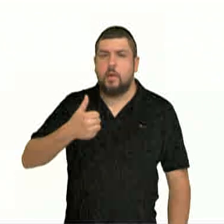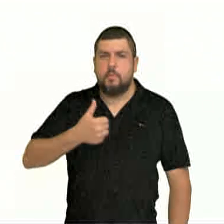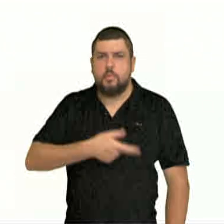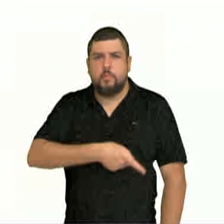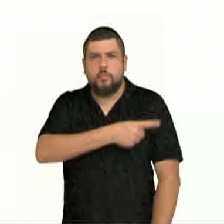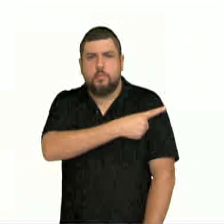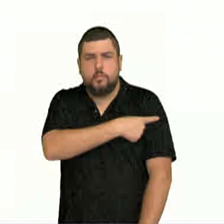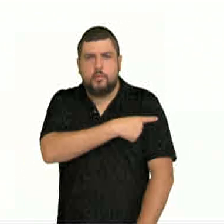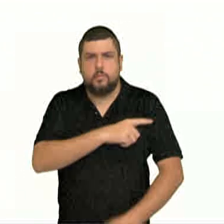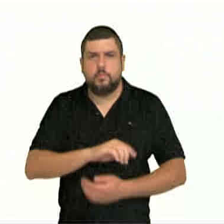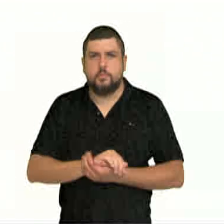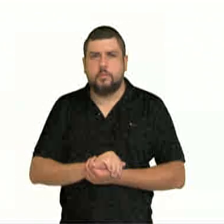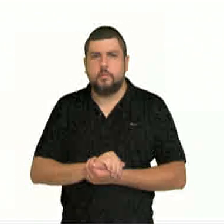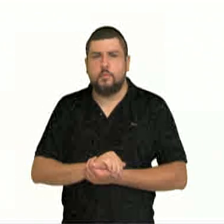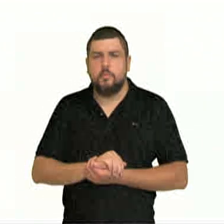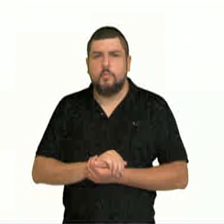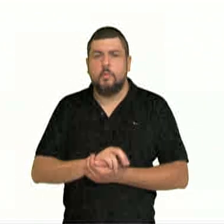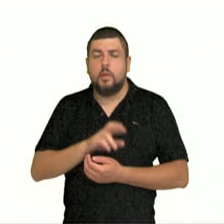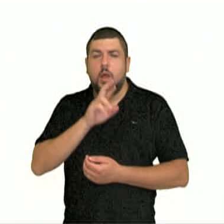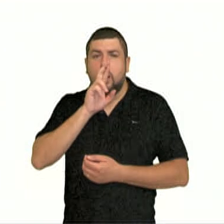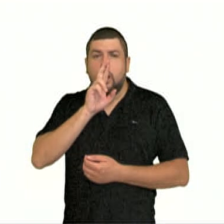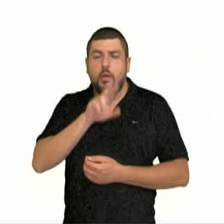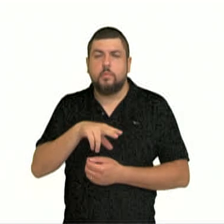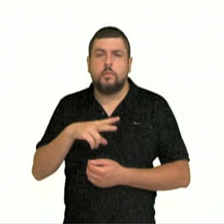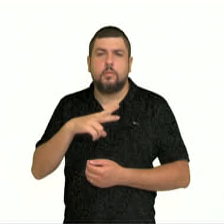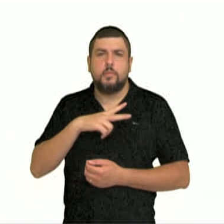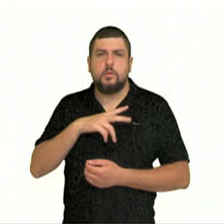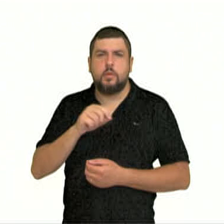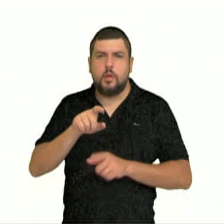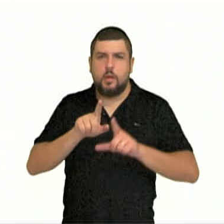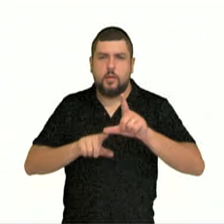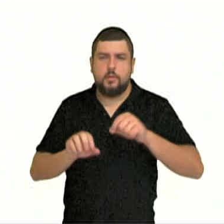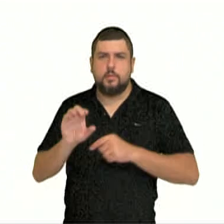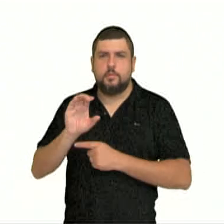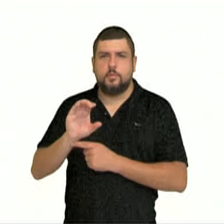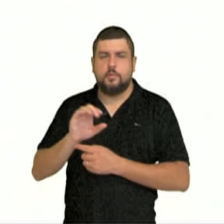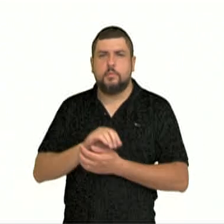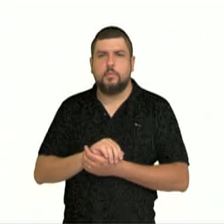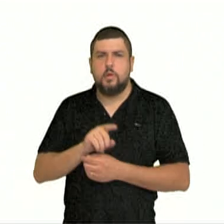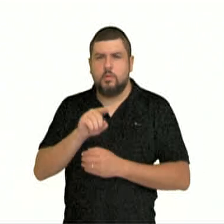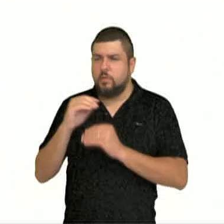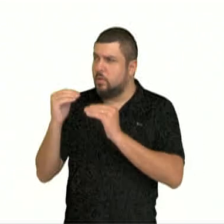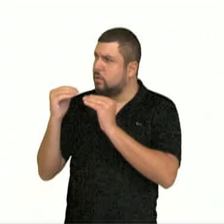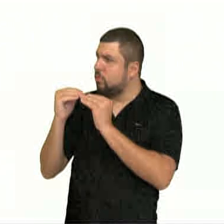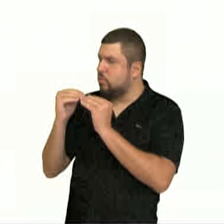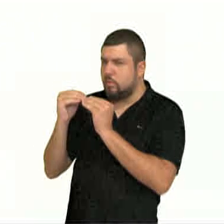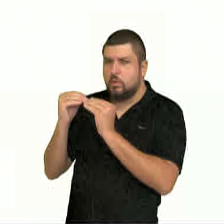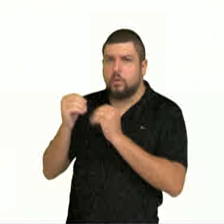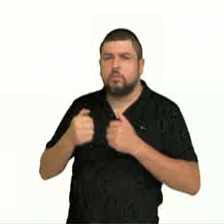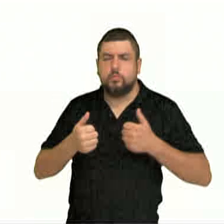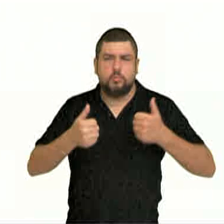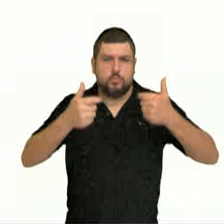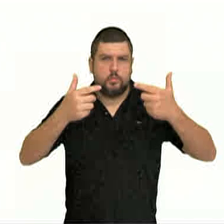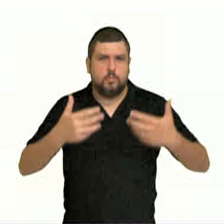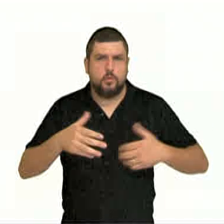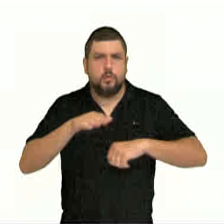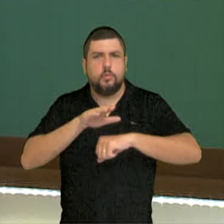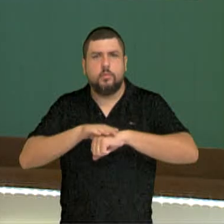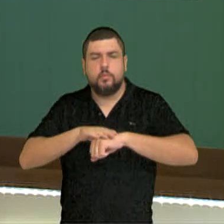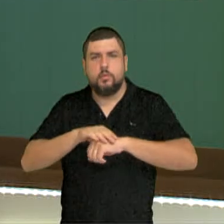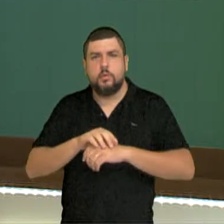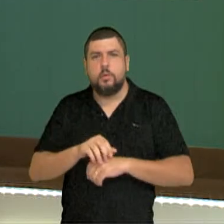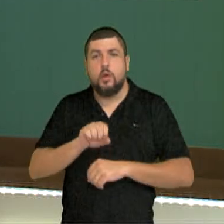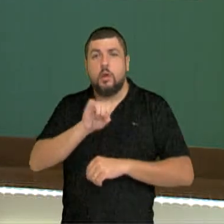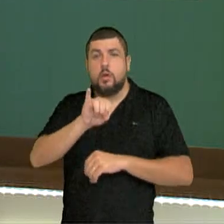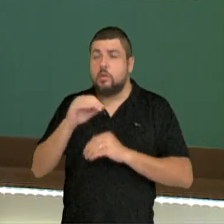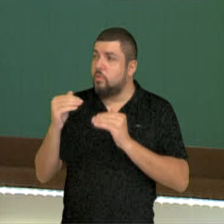E sua resposta pessoal seria da letra C, ó. Você concorda com o autor da resenha? Explique o motivo. Então, você, se